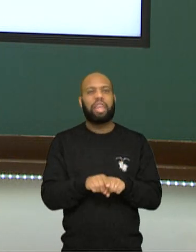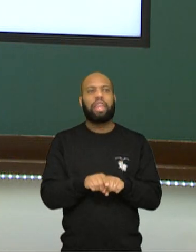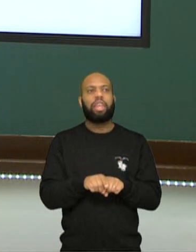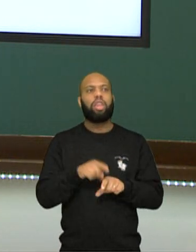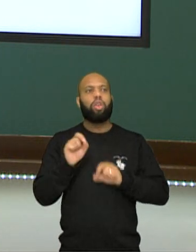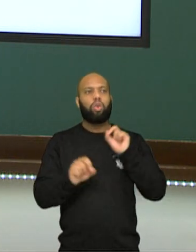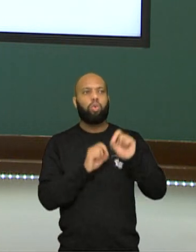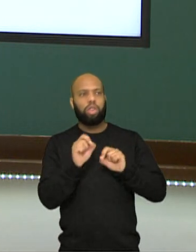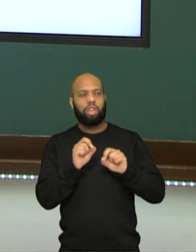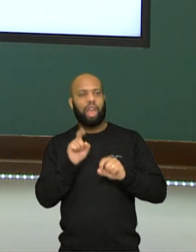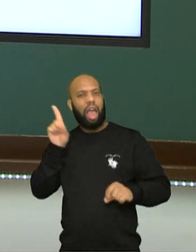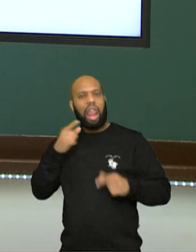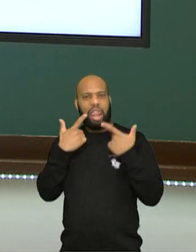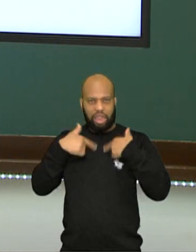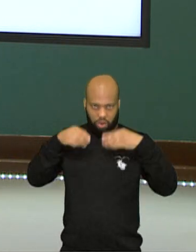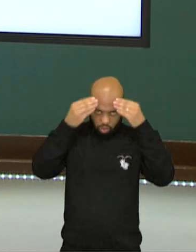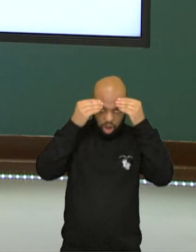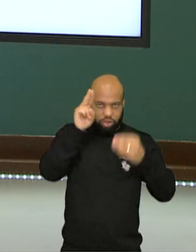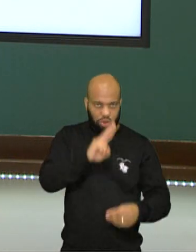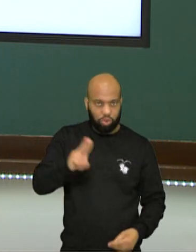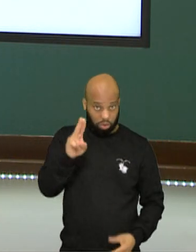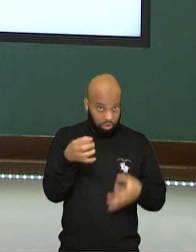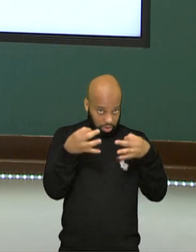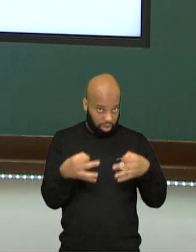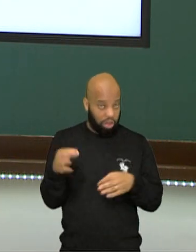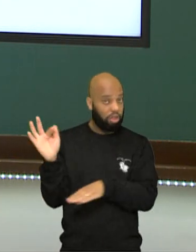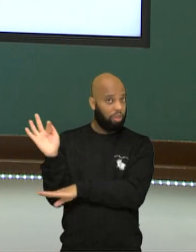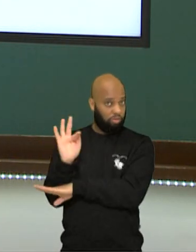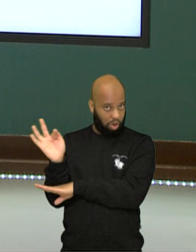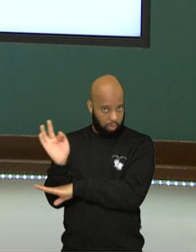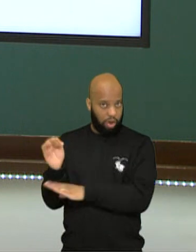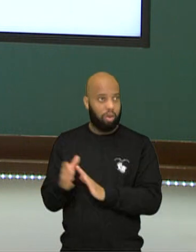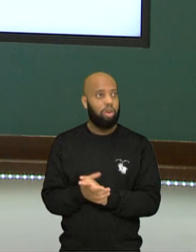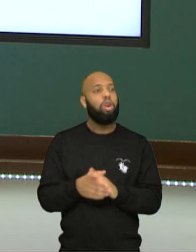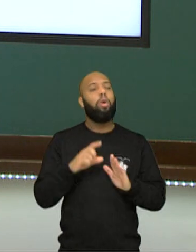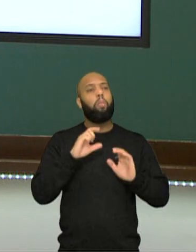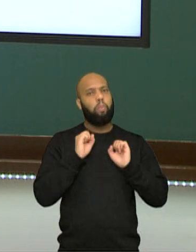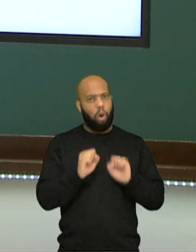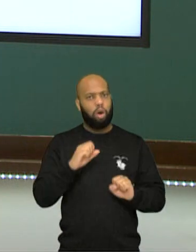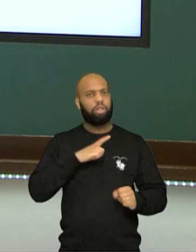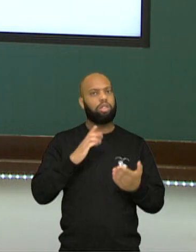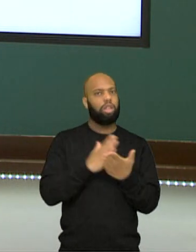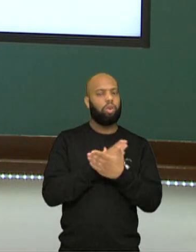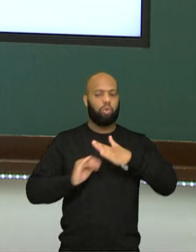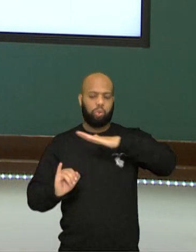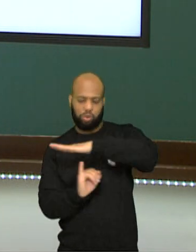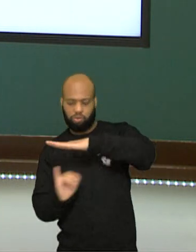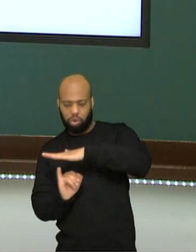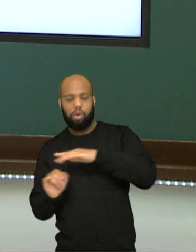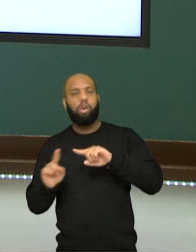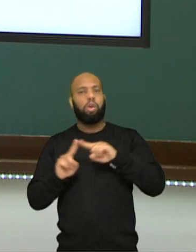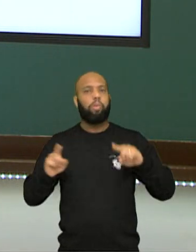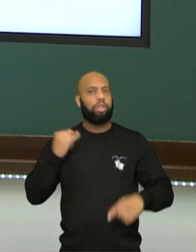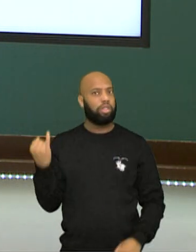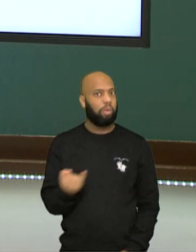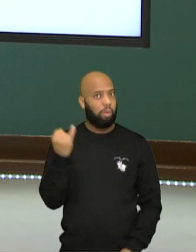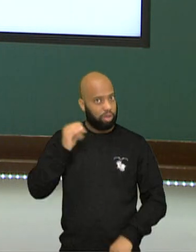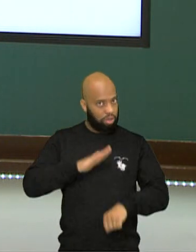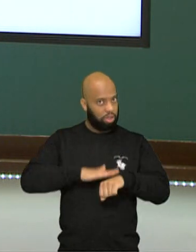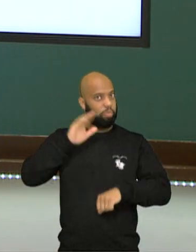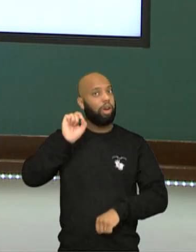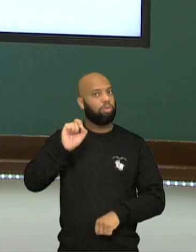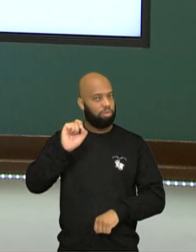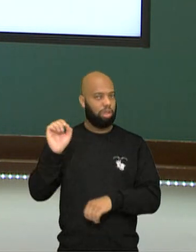você utilizou é adequada? É uma linguagem informal? Pode ter traços informais, mas é necessário que a predominância